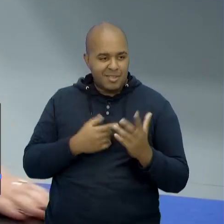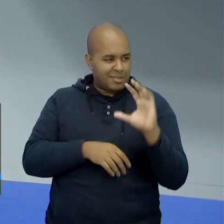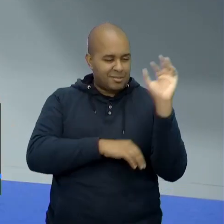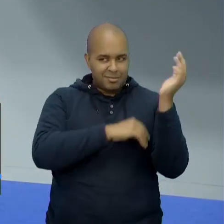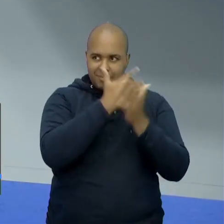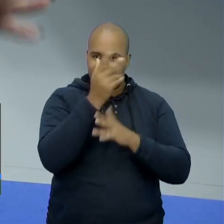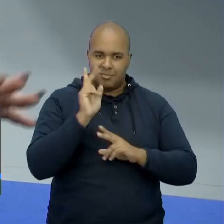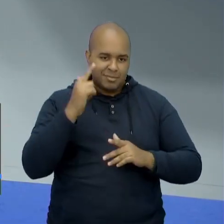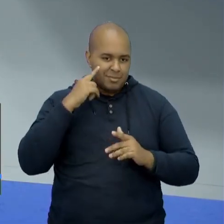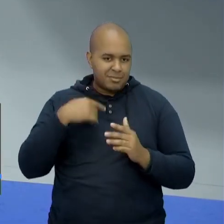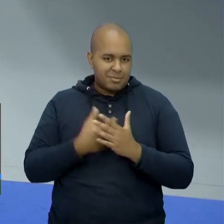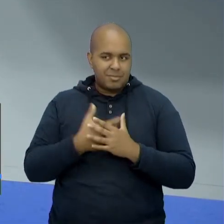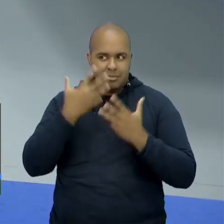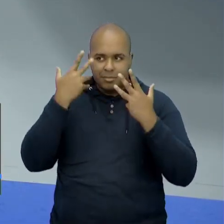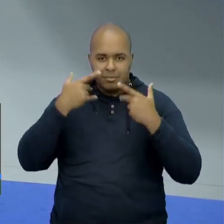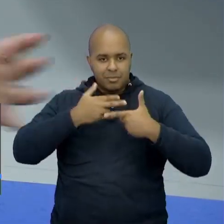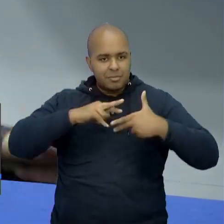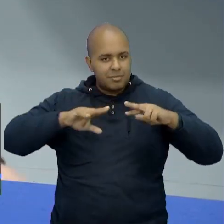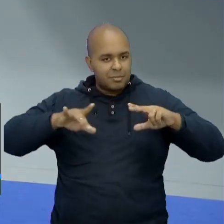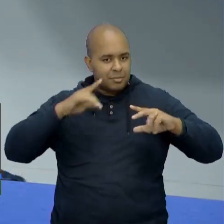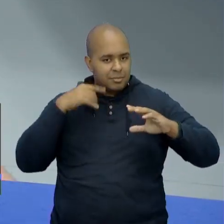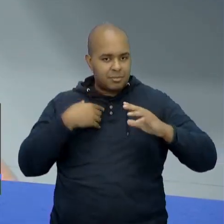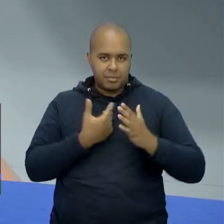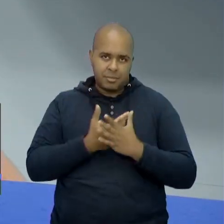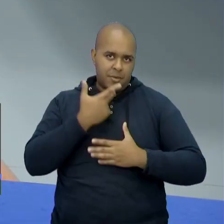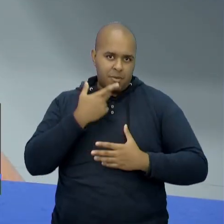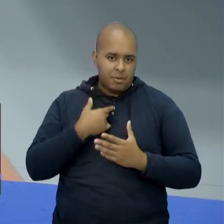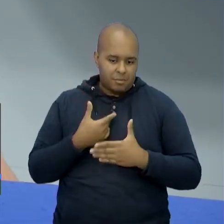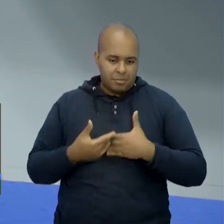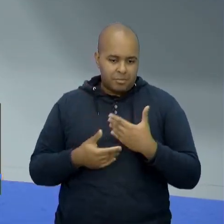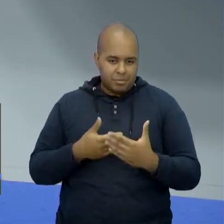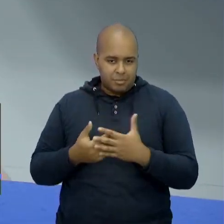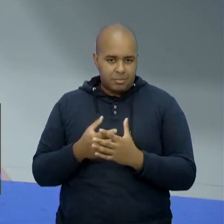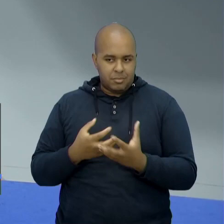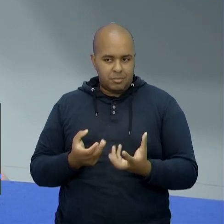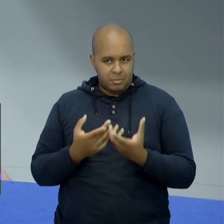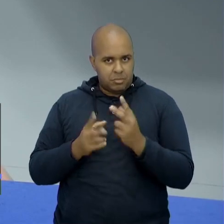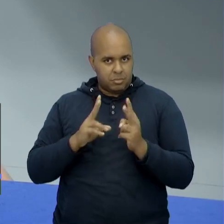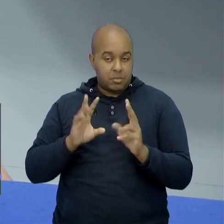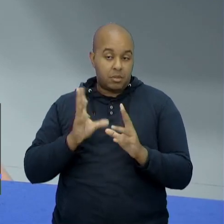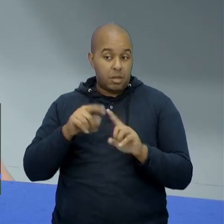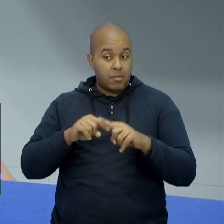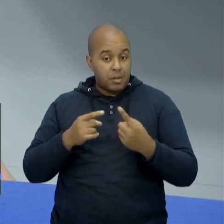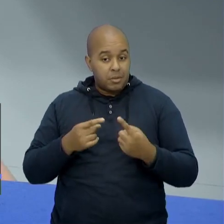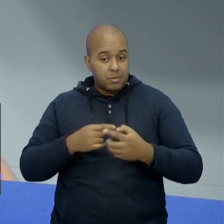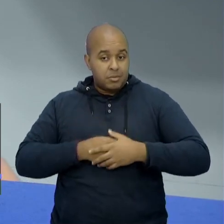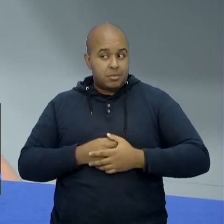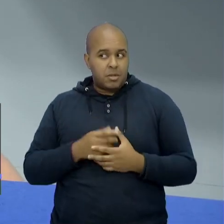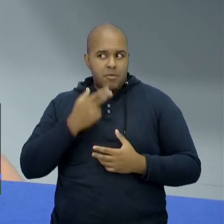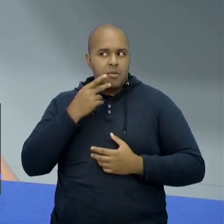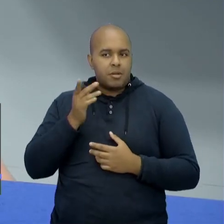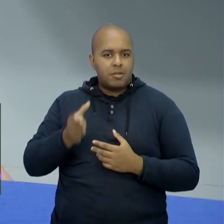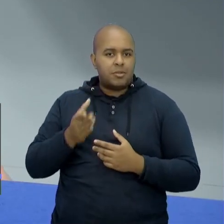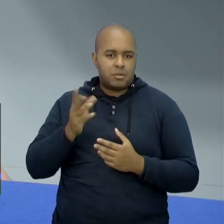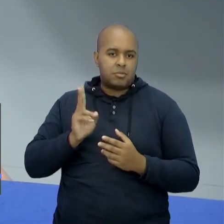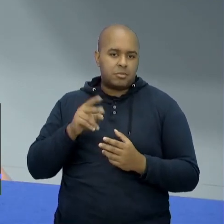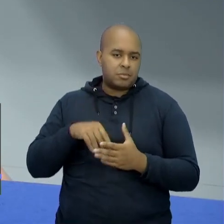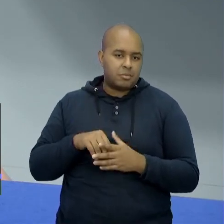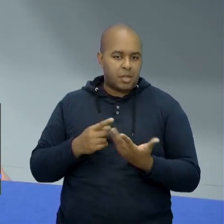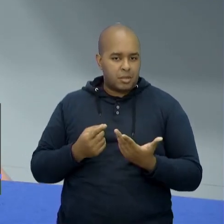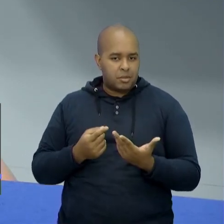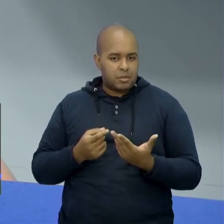estar lá, eu vou ter animais. Claro, eu não estou dizendo que os processos de extinção não vão continuar acontecendo, mas assim, eu com certeza estarei